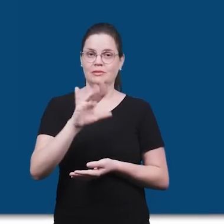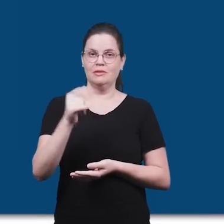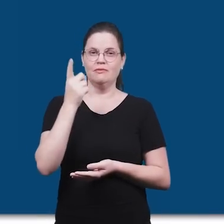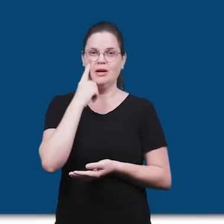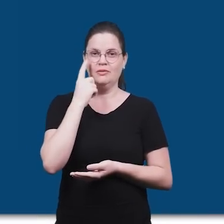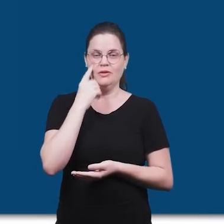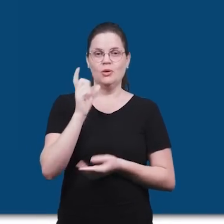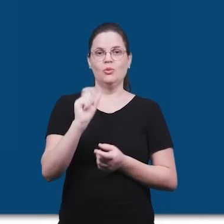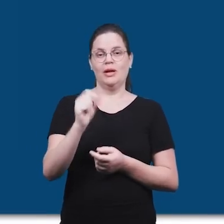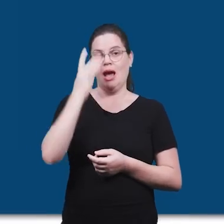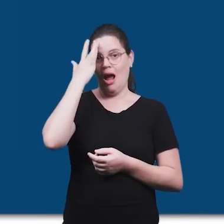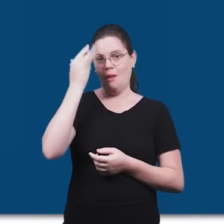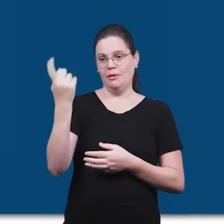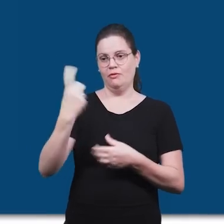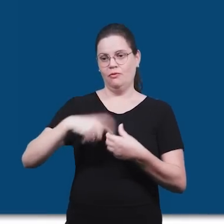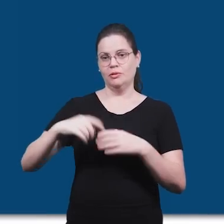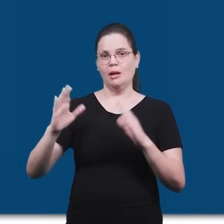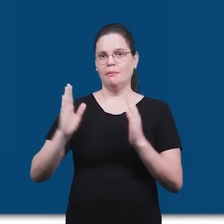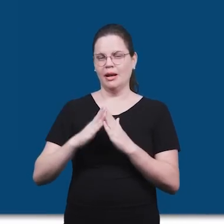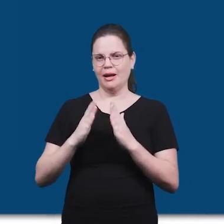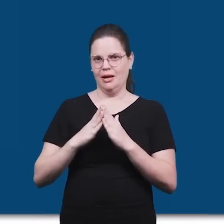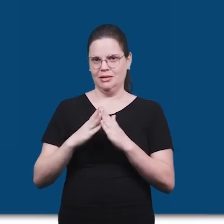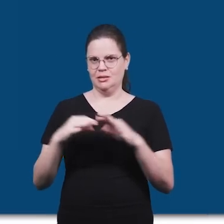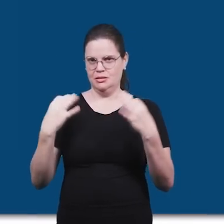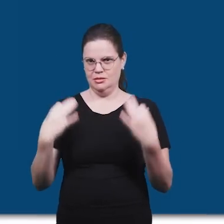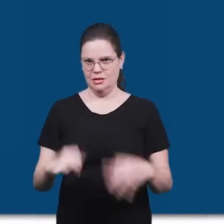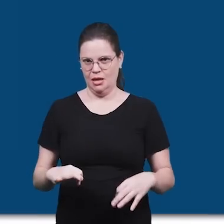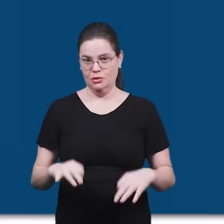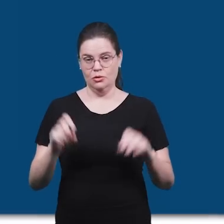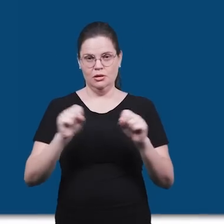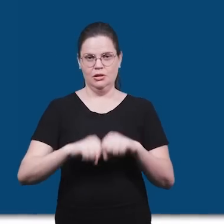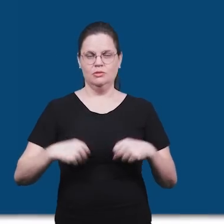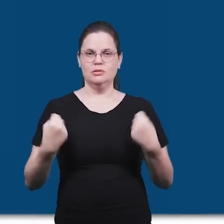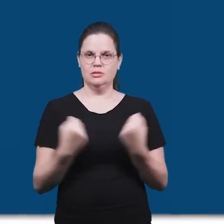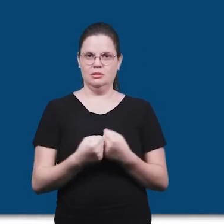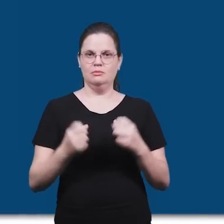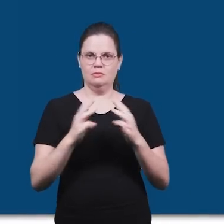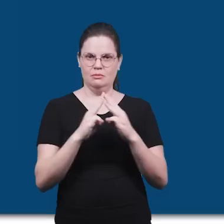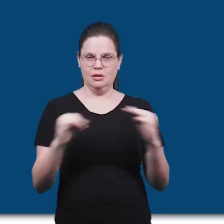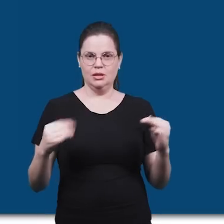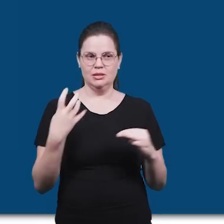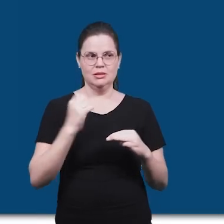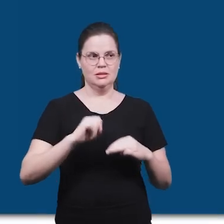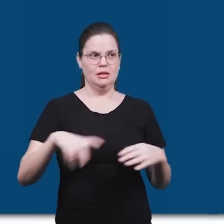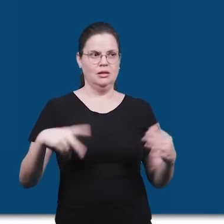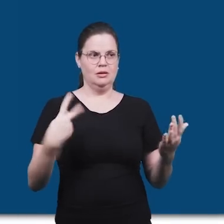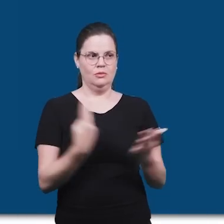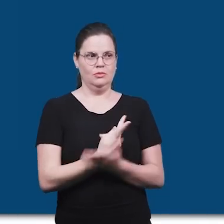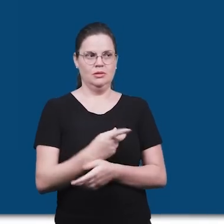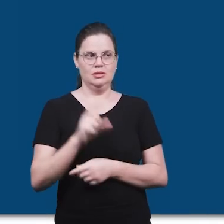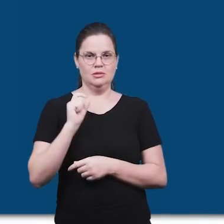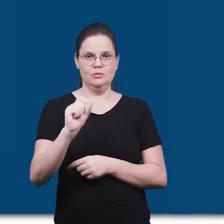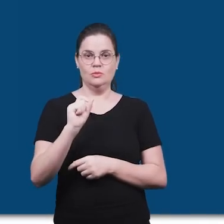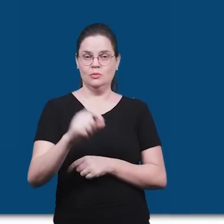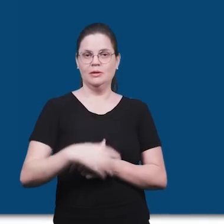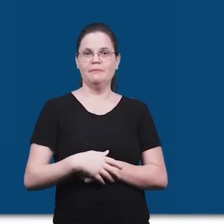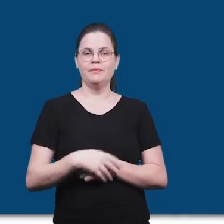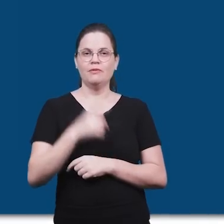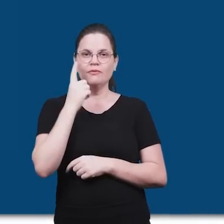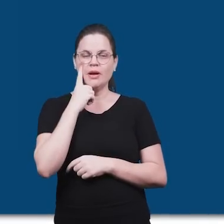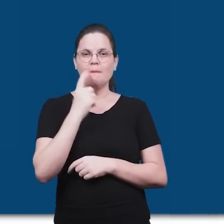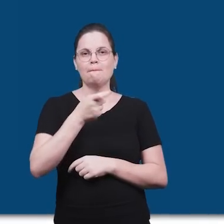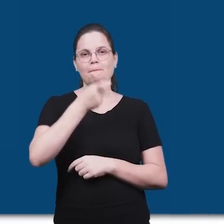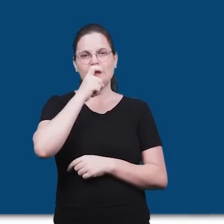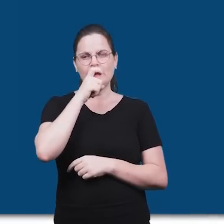vão descer amanhã de um seminário no Manaim. E se isso acontecer na nossa casa, vocês vão falar assim, o papai,